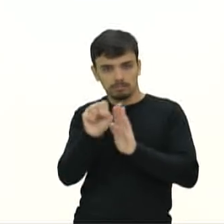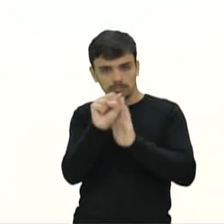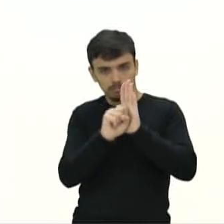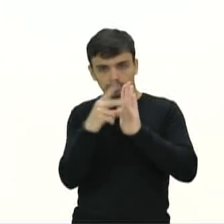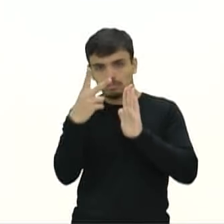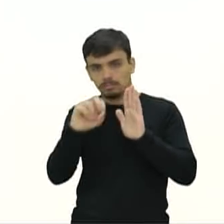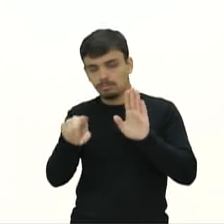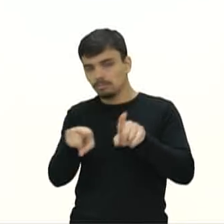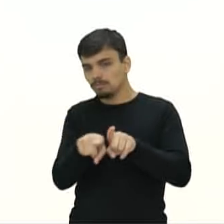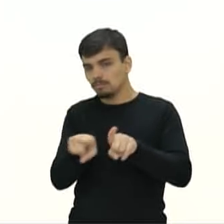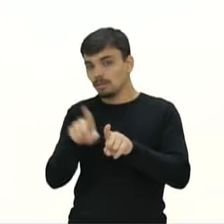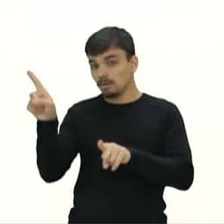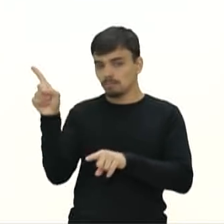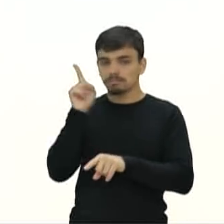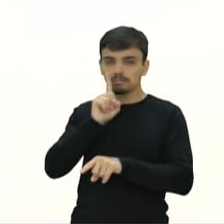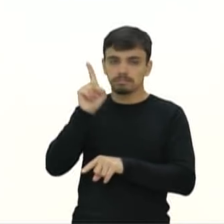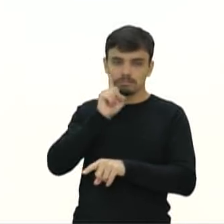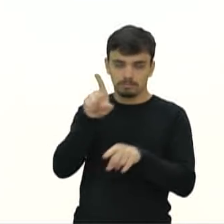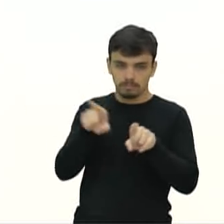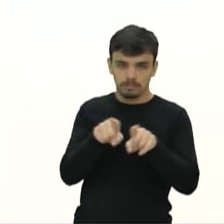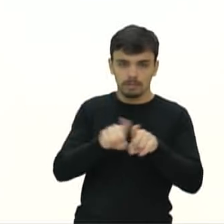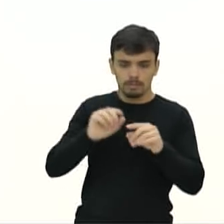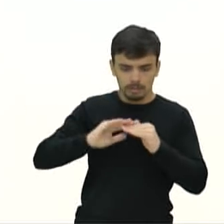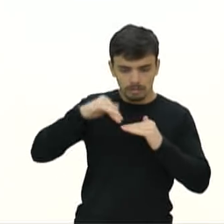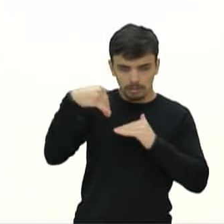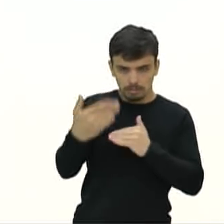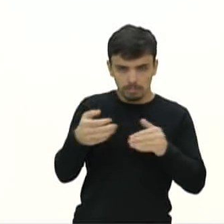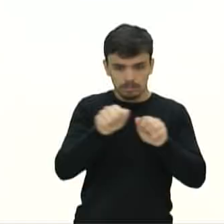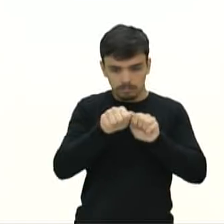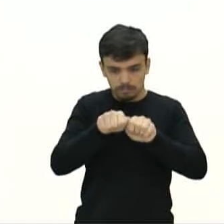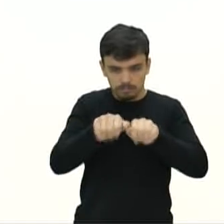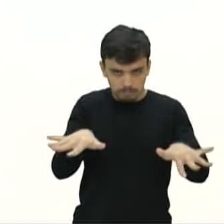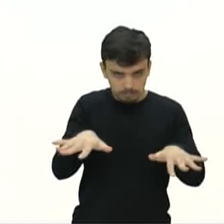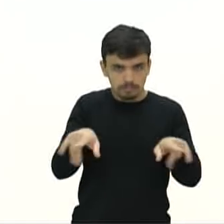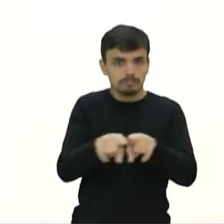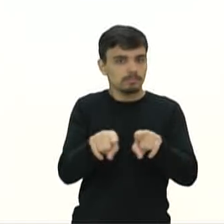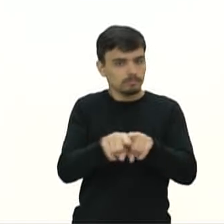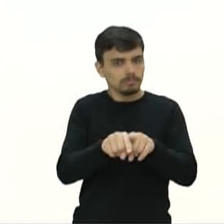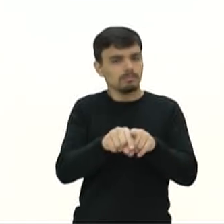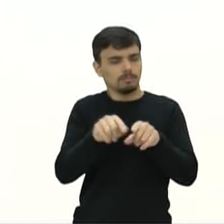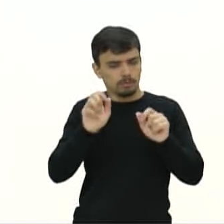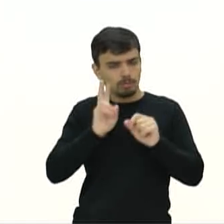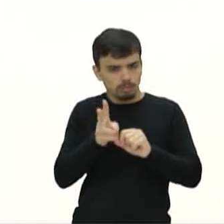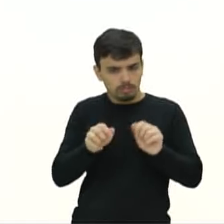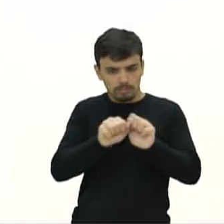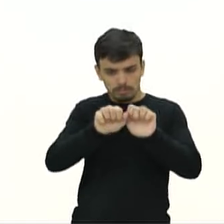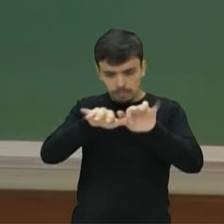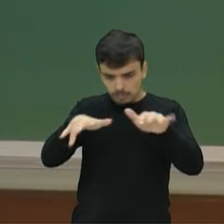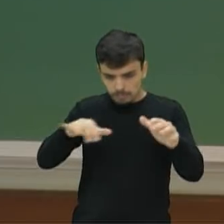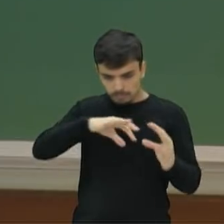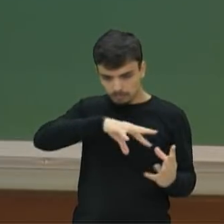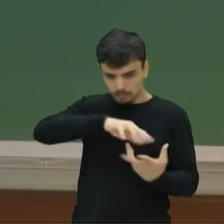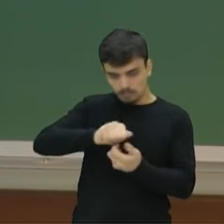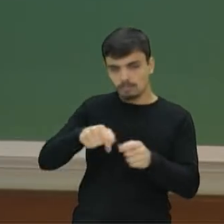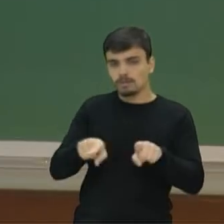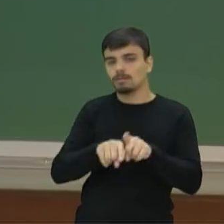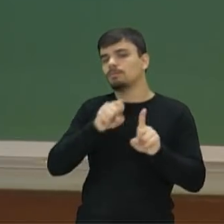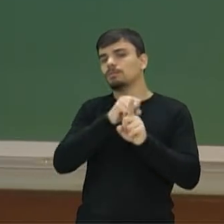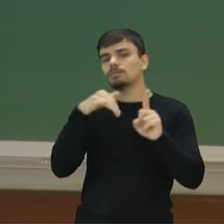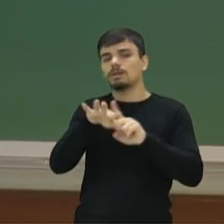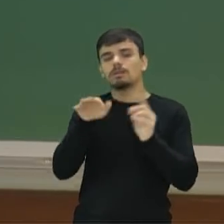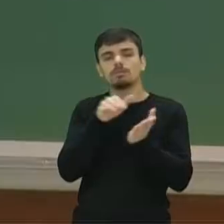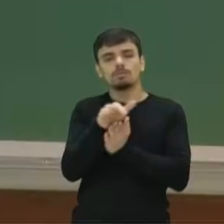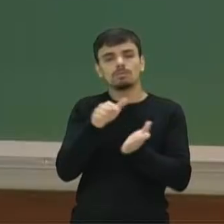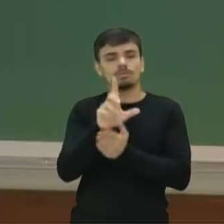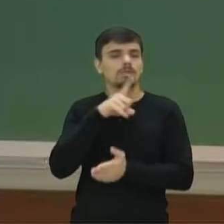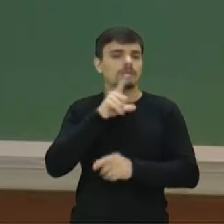XX, notadamente nos Estados Unidos, e que posteriormente espalharam-se e ainda vem se espalhando pelo mundo. Então essa sociedade de consumo,